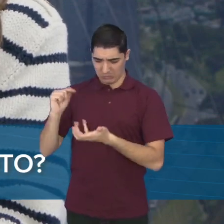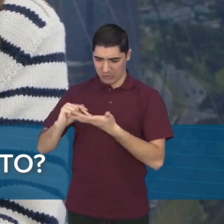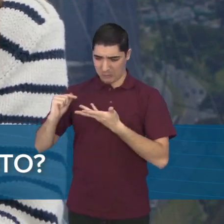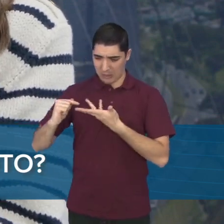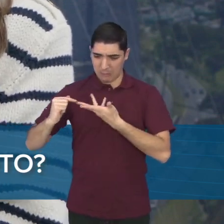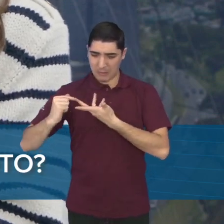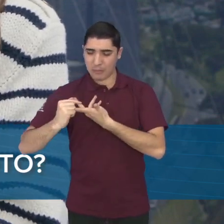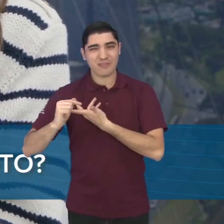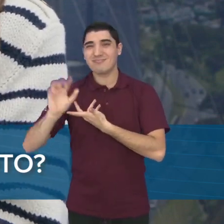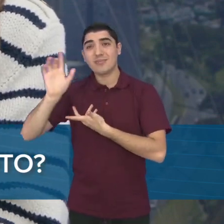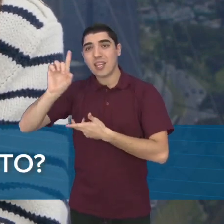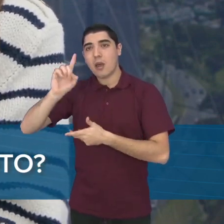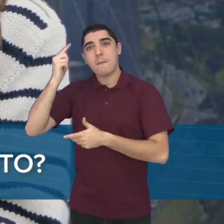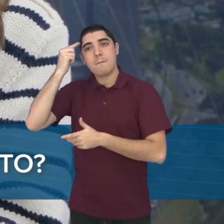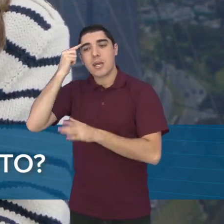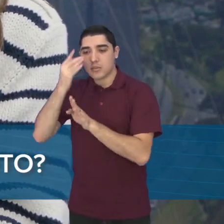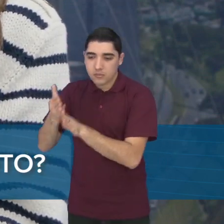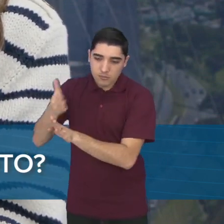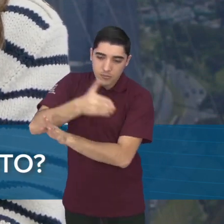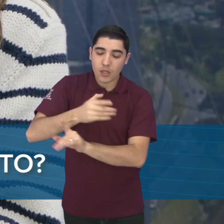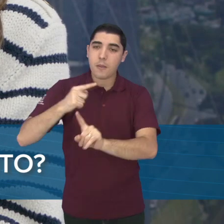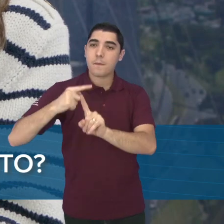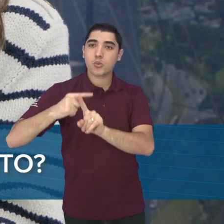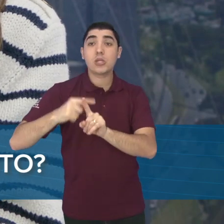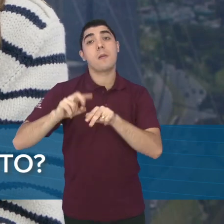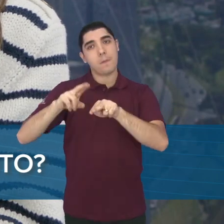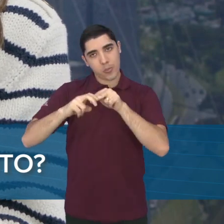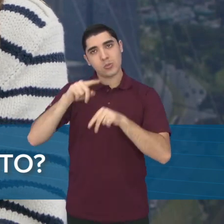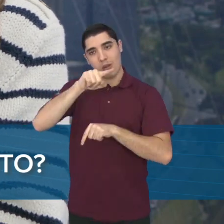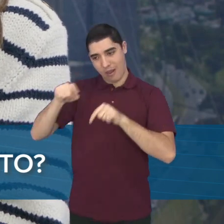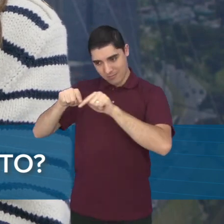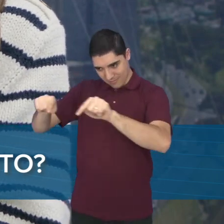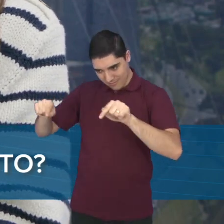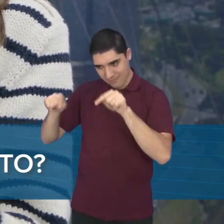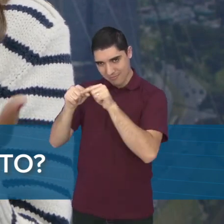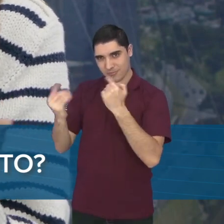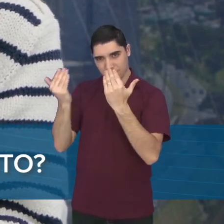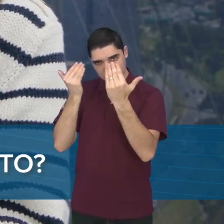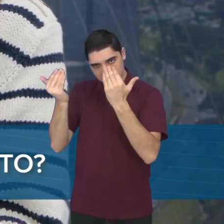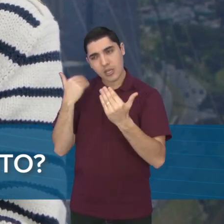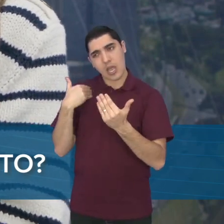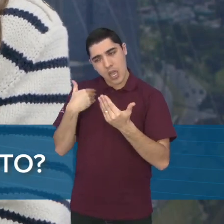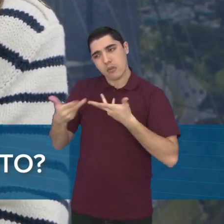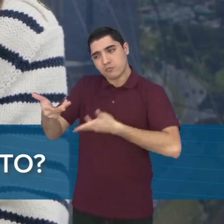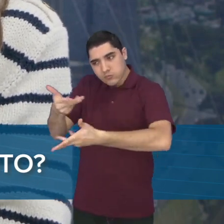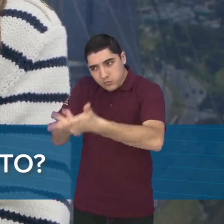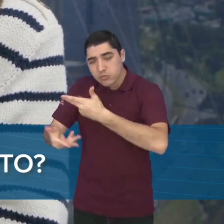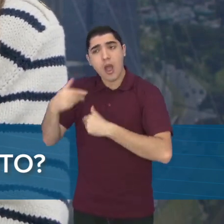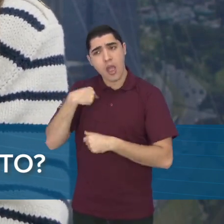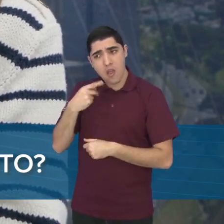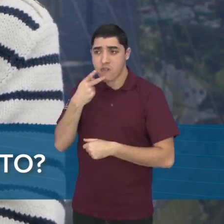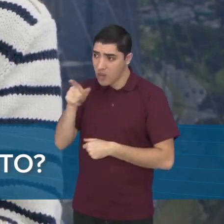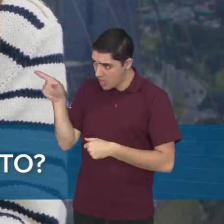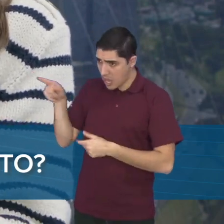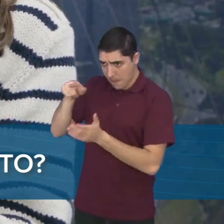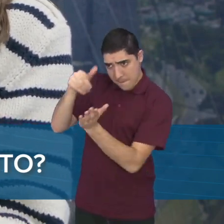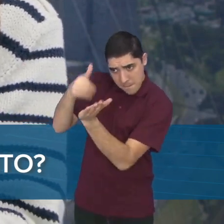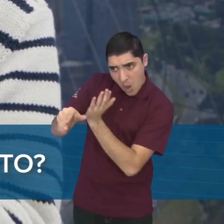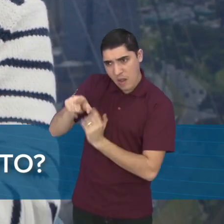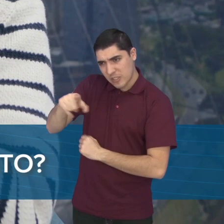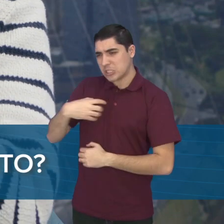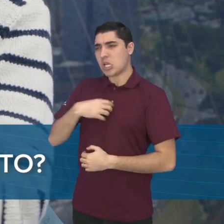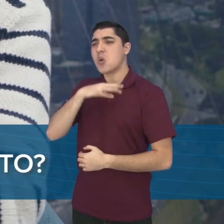gente, né, lidar com isso. E aí quando a gente está na clínica, a gente consegue aprofundar, falar, poxa, não foi ruim eu ter sido mandada embora, né?